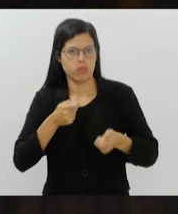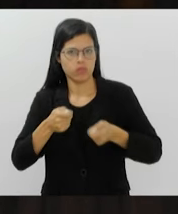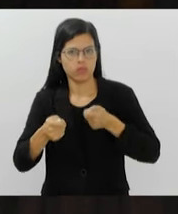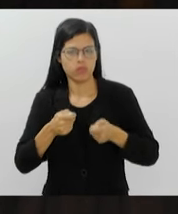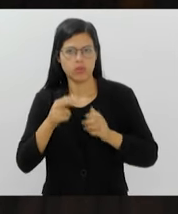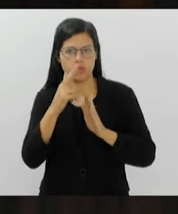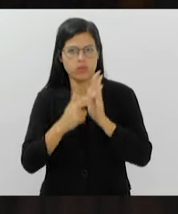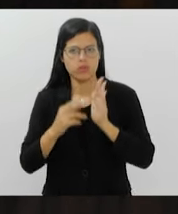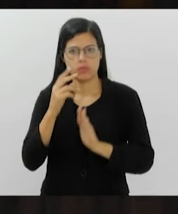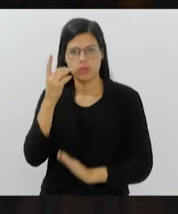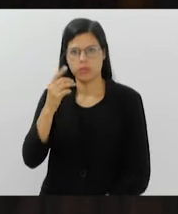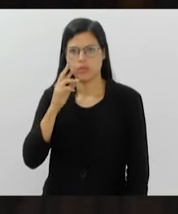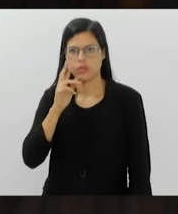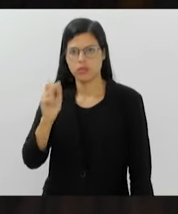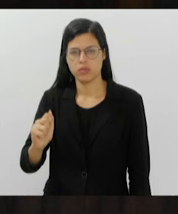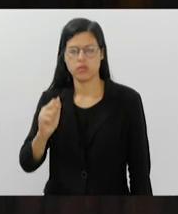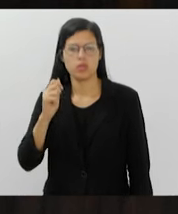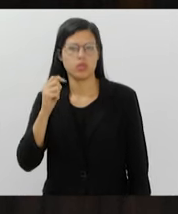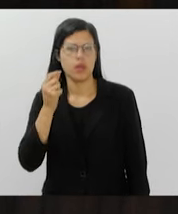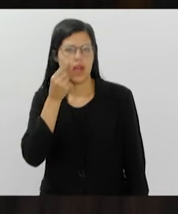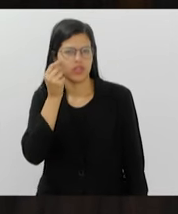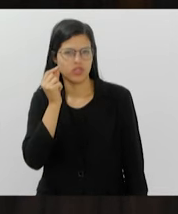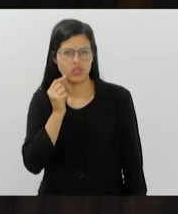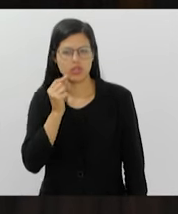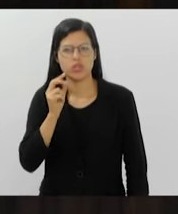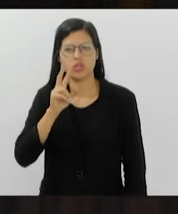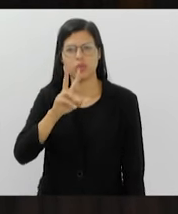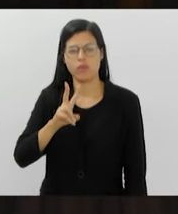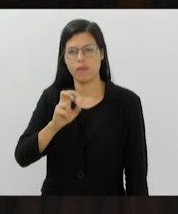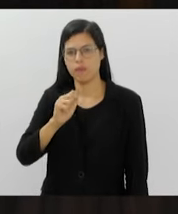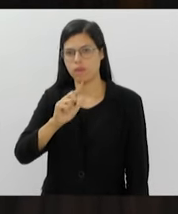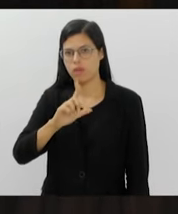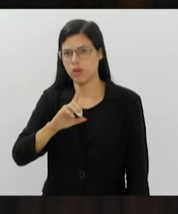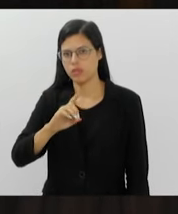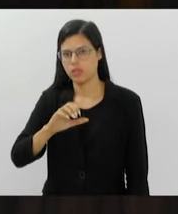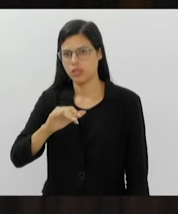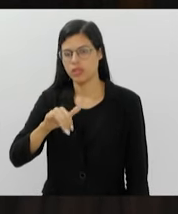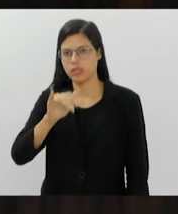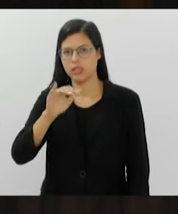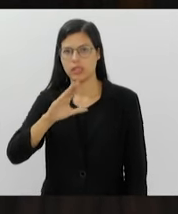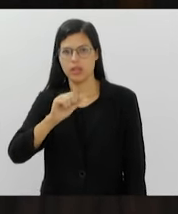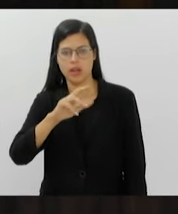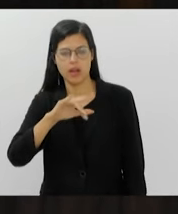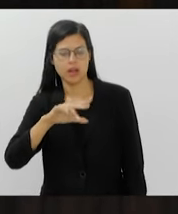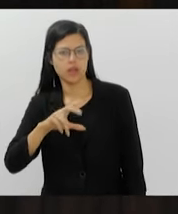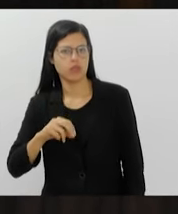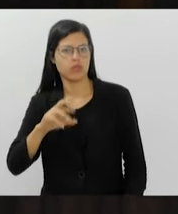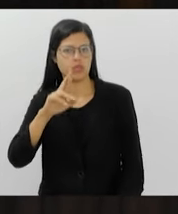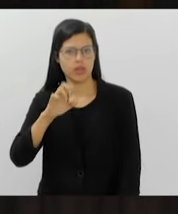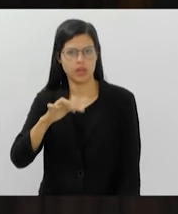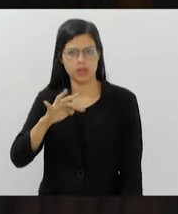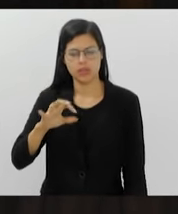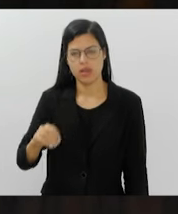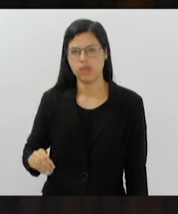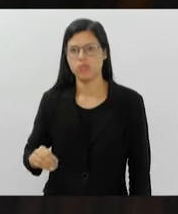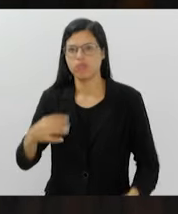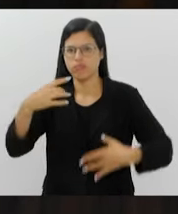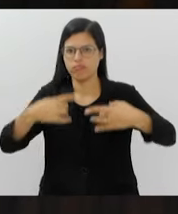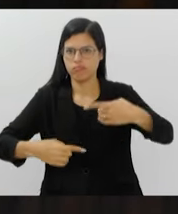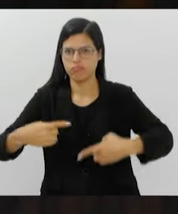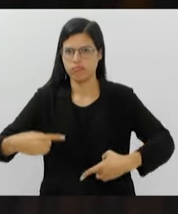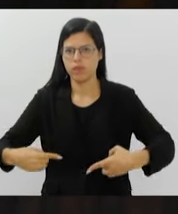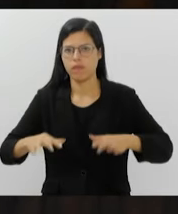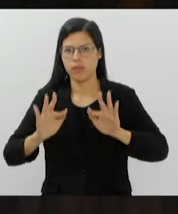deputado Rodrigo Amorim, Giovanni Ratinho, Valdeci da Saúde, Carlinhos BNH e Renato Miranda. Em discussão. Não havendo quem